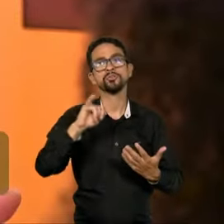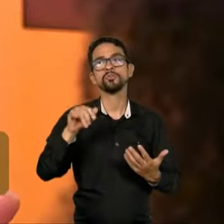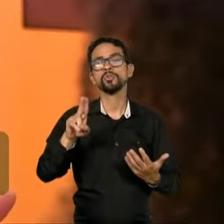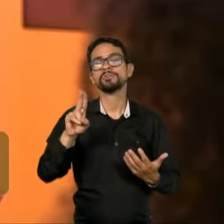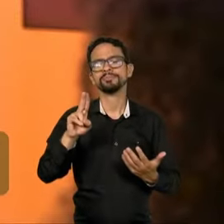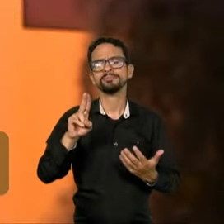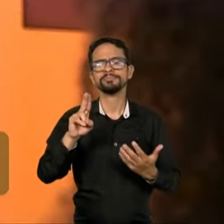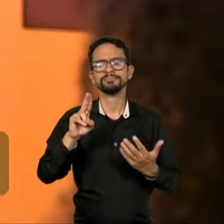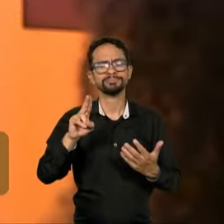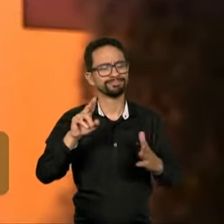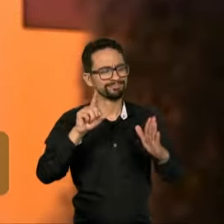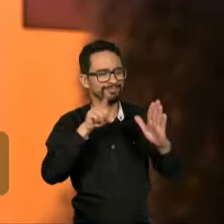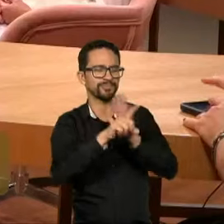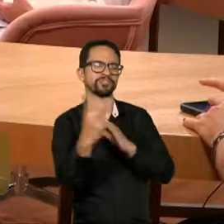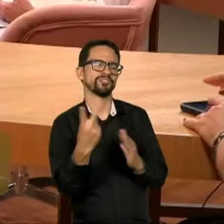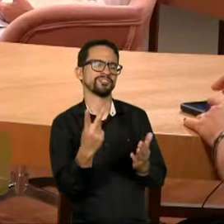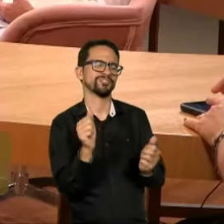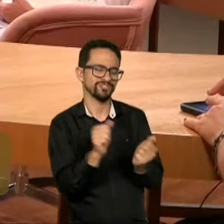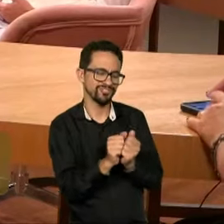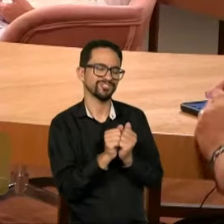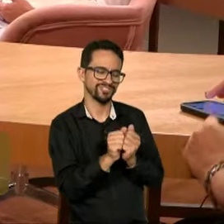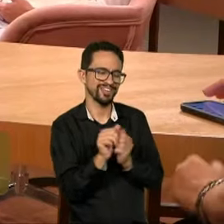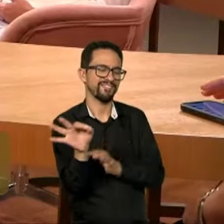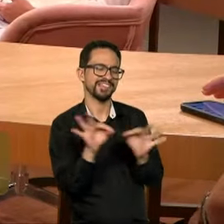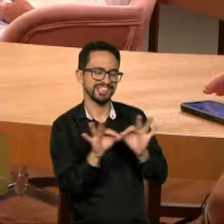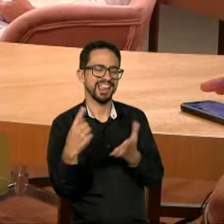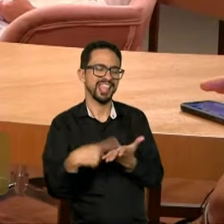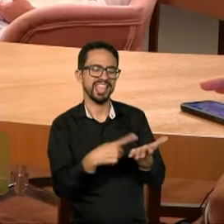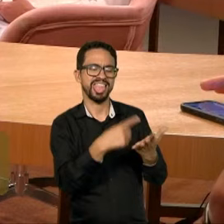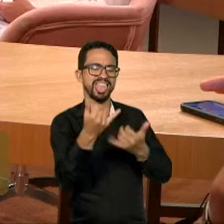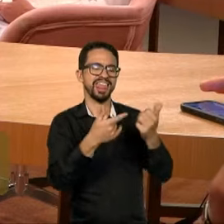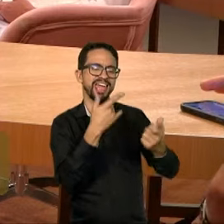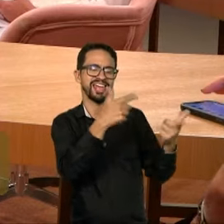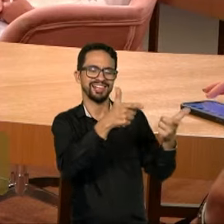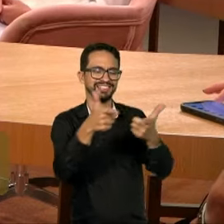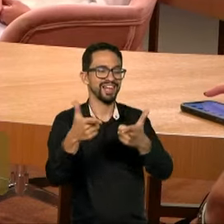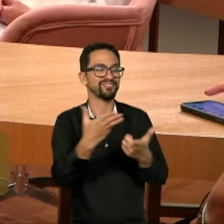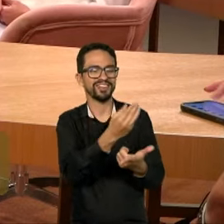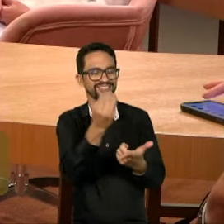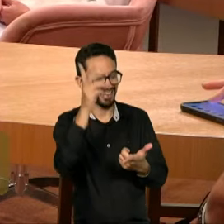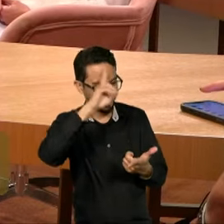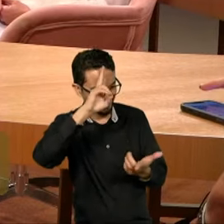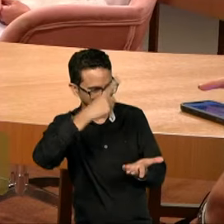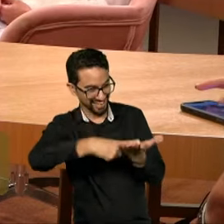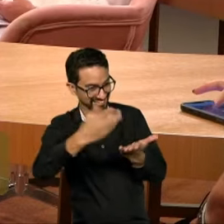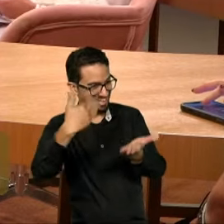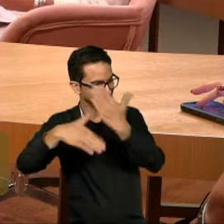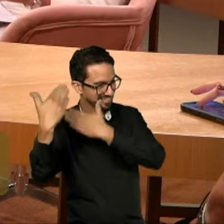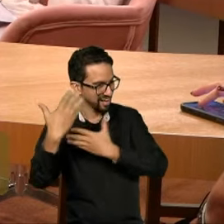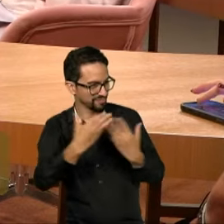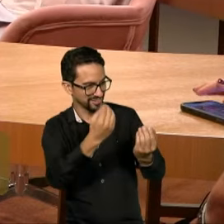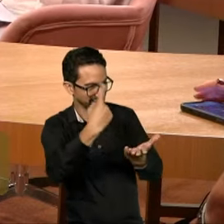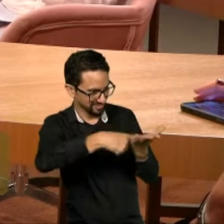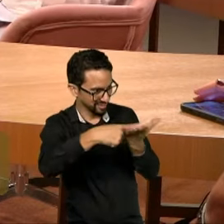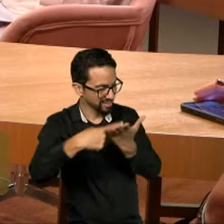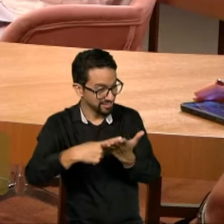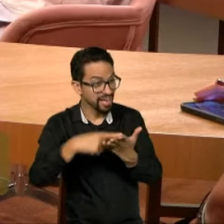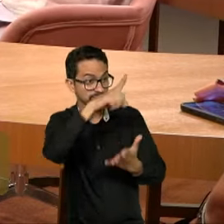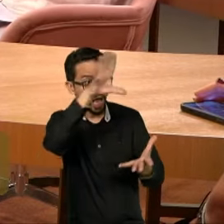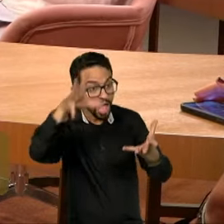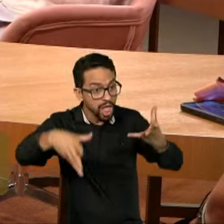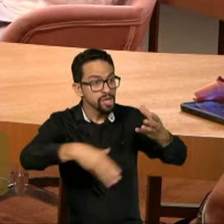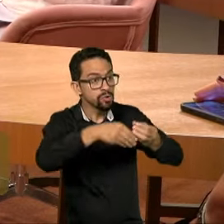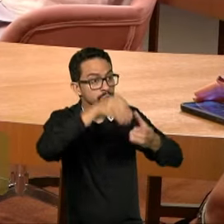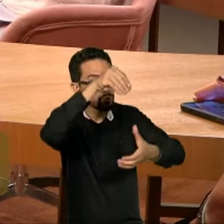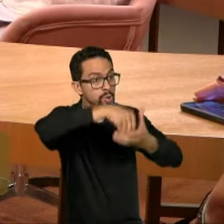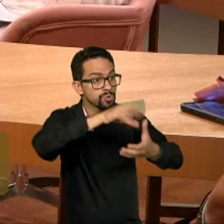Vocês estariam aprontando muito juntos aqui. Eu e eu estaria junto aprontando pra caramba, porque a gente aprontou muito, é né? É verdade, tivemos... Inclusive, você que colocou ele